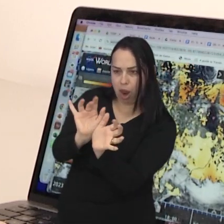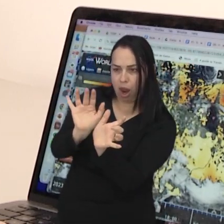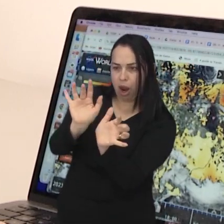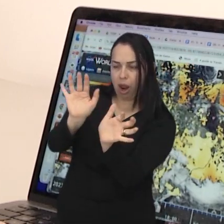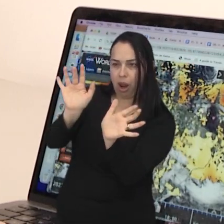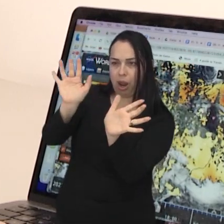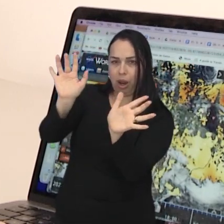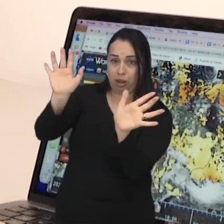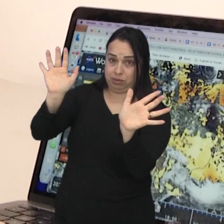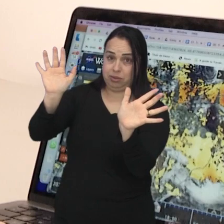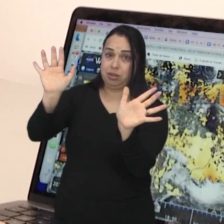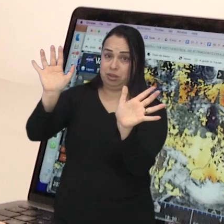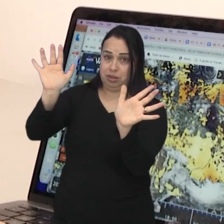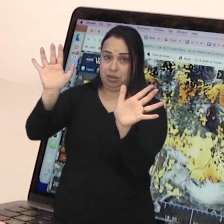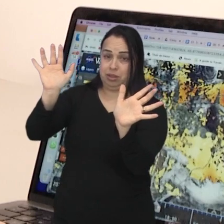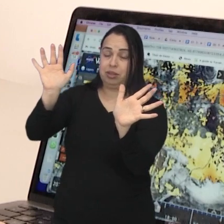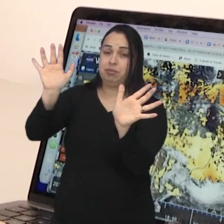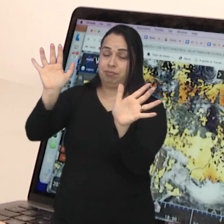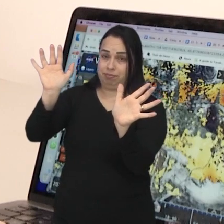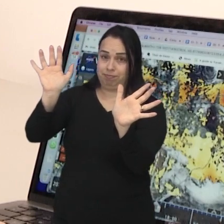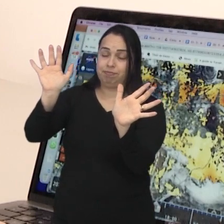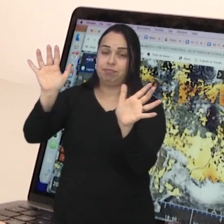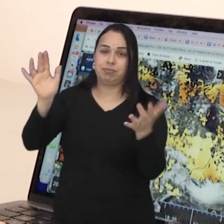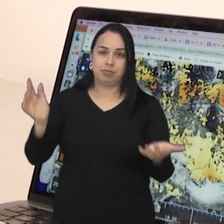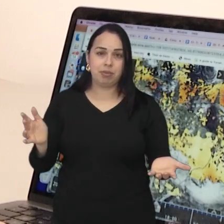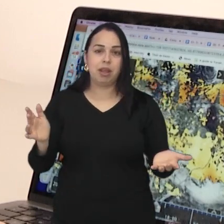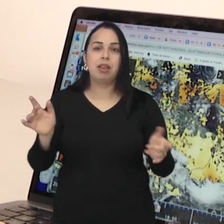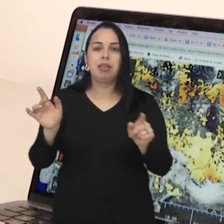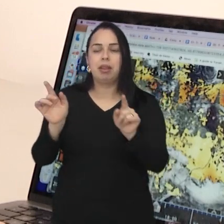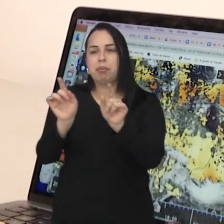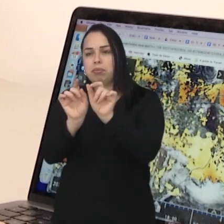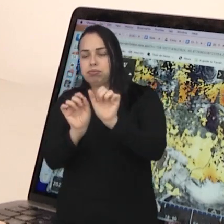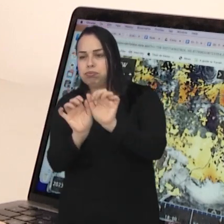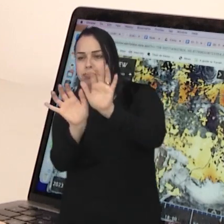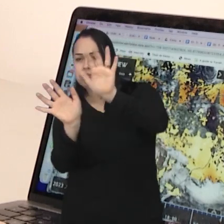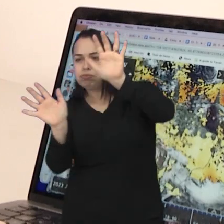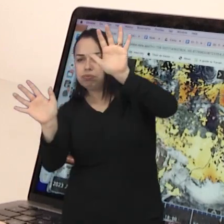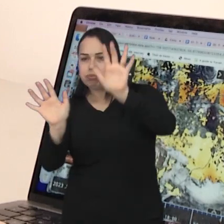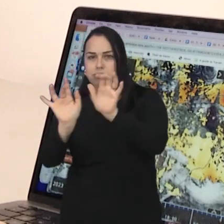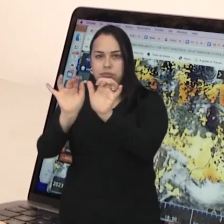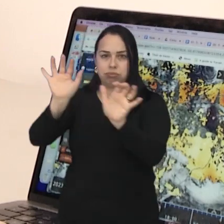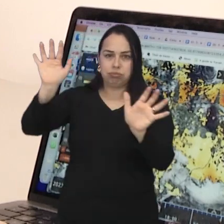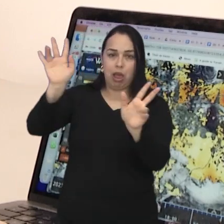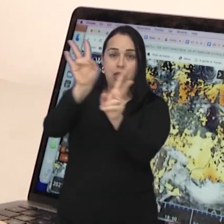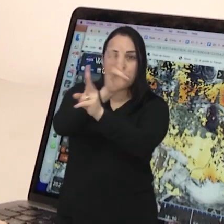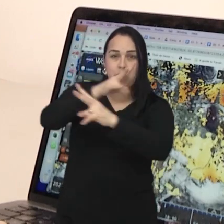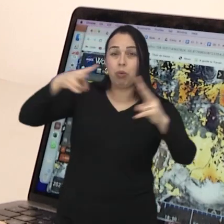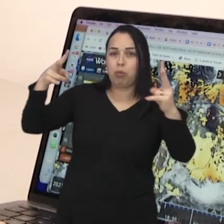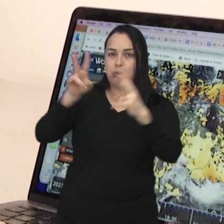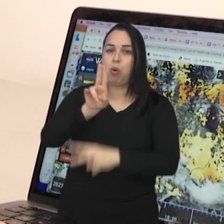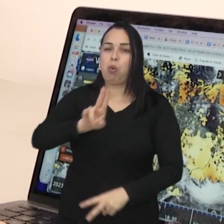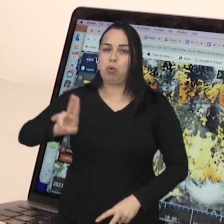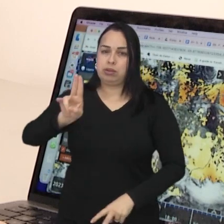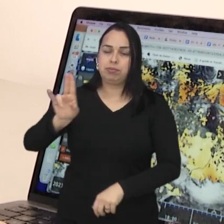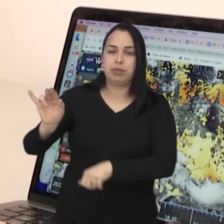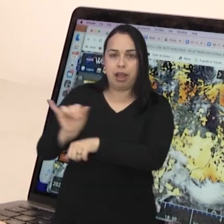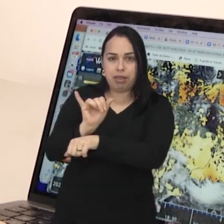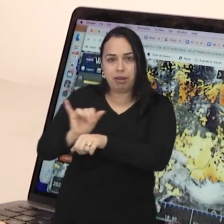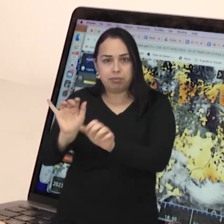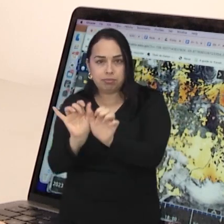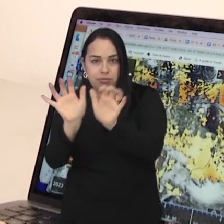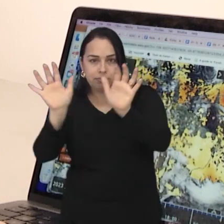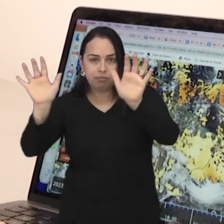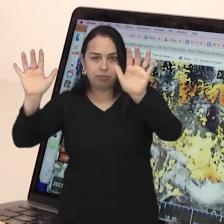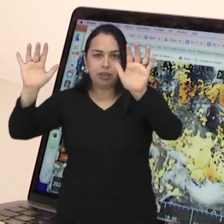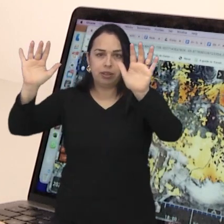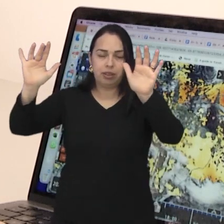aprisiona essa fumaça, inclusive em baixos níveis, e essa fumaça ela é transportada e ela passa sobre a